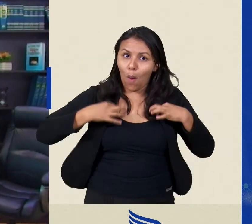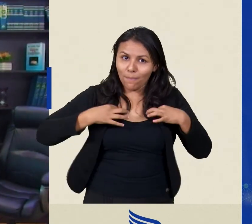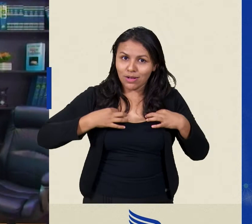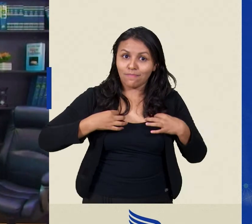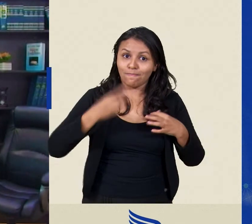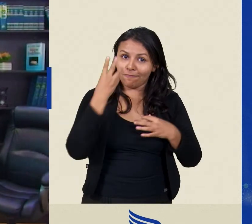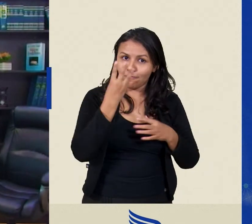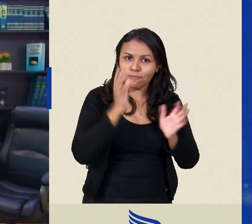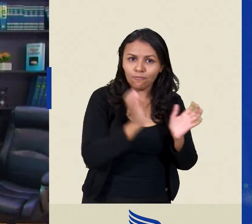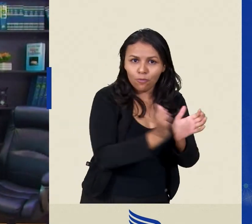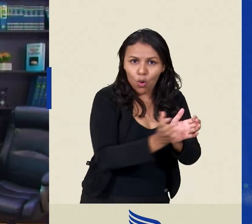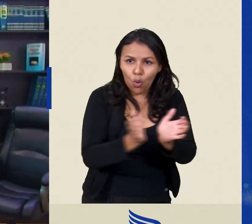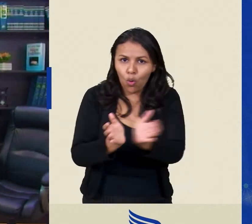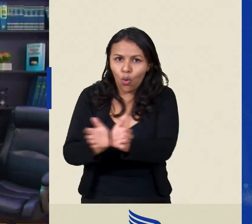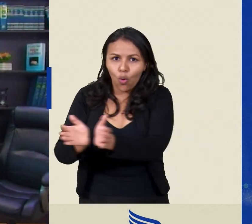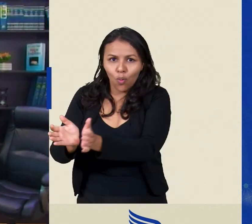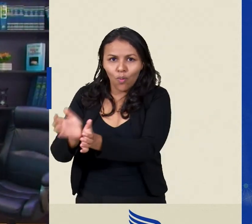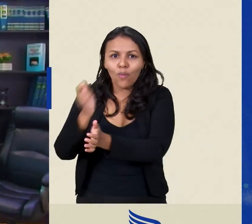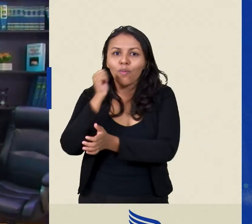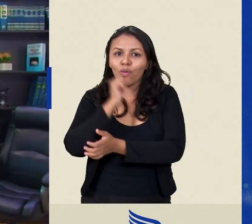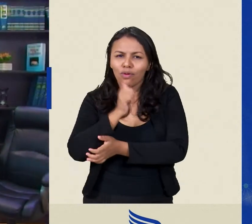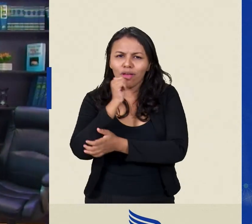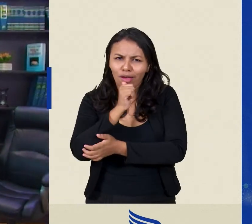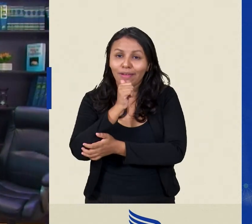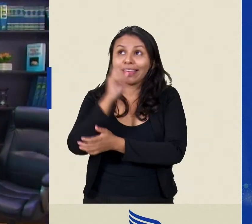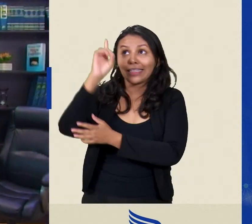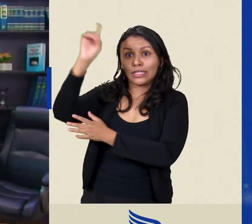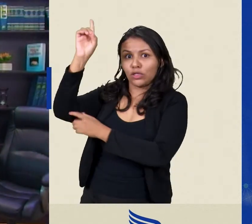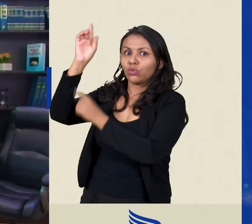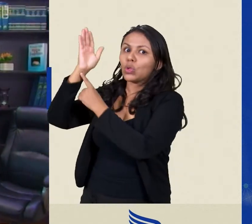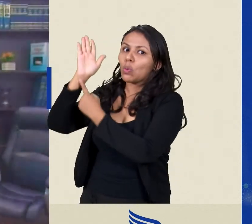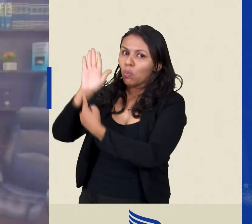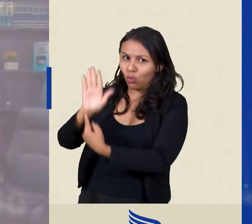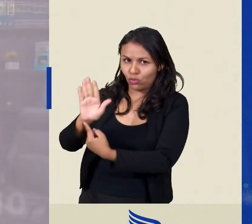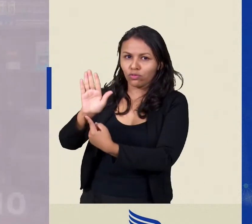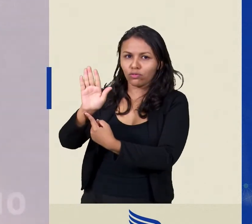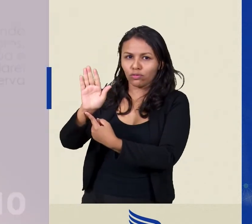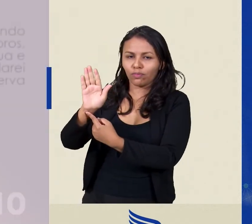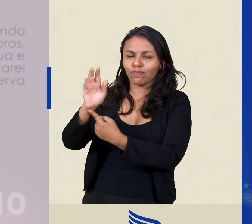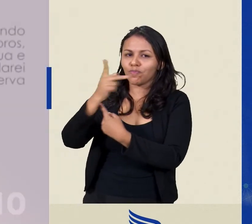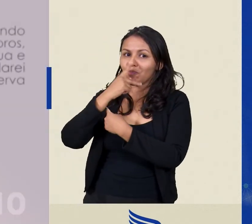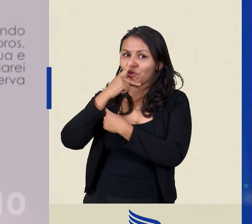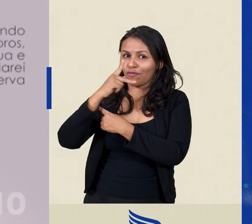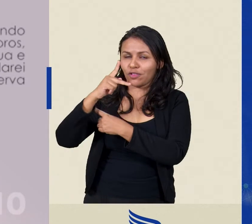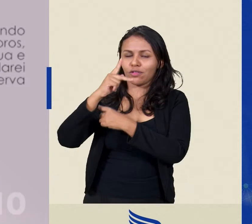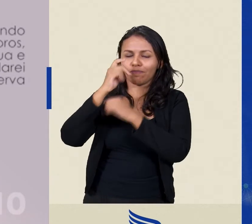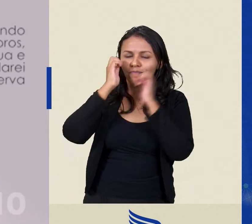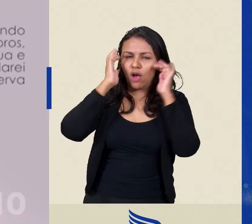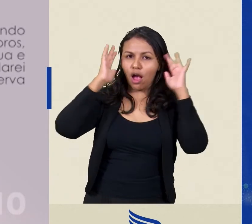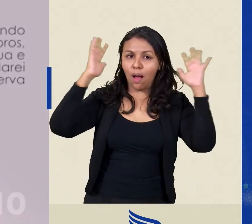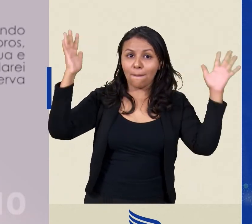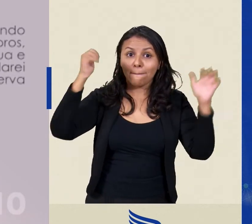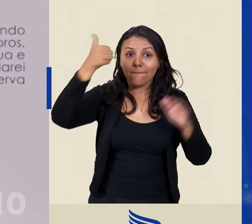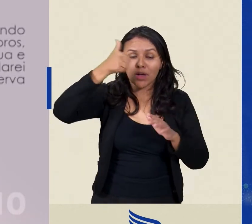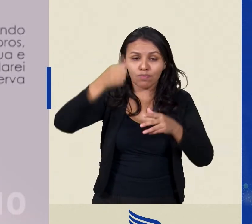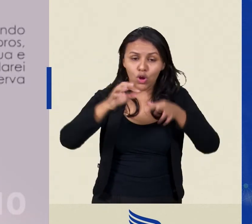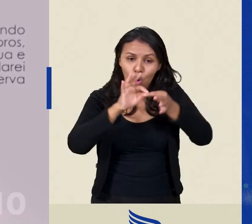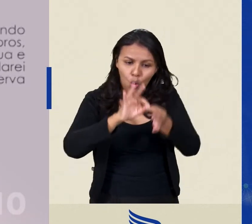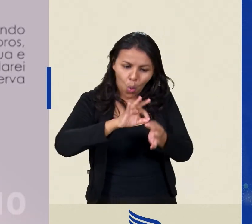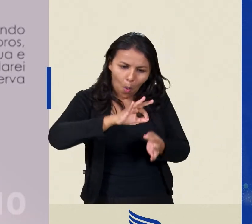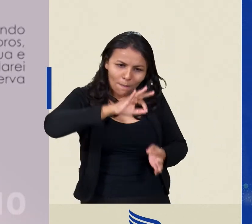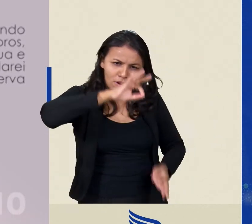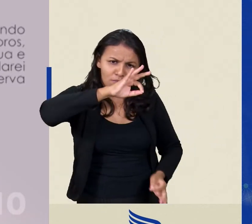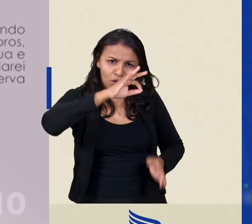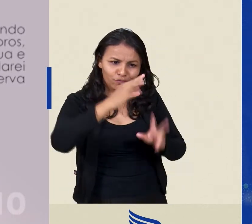como lhe haviam sido apresentados em visão. O primeiro era do comprimento, segundo a